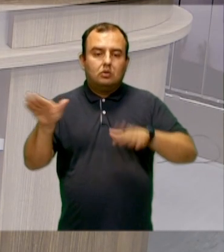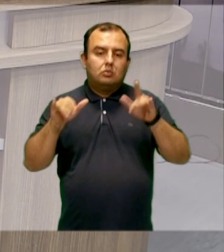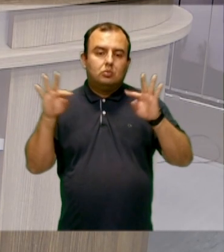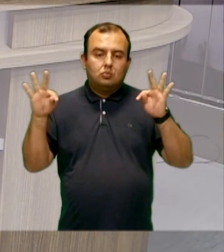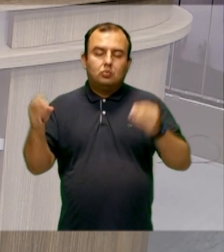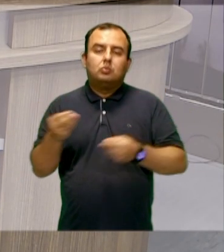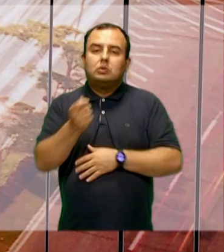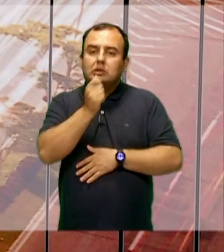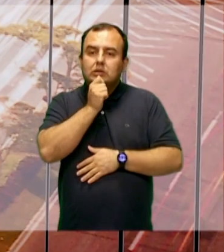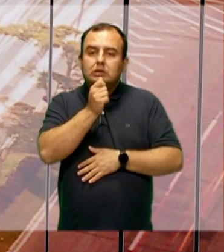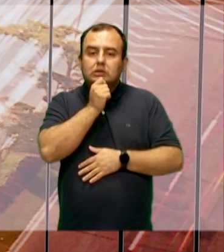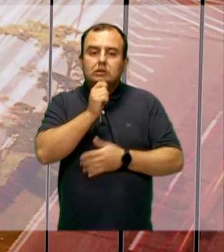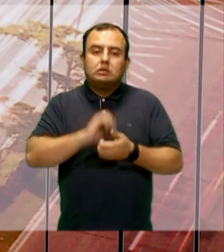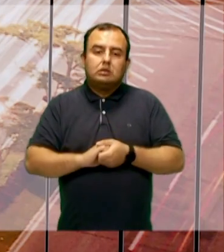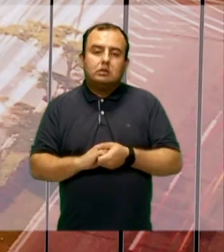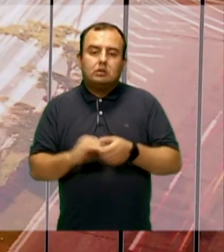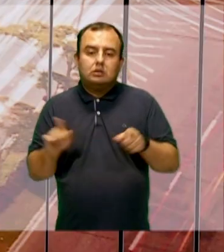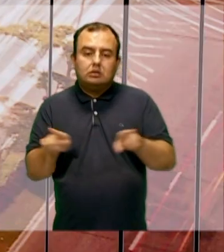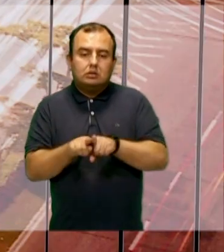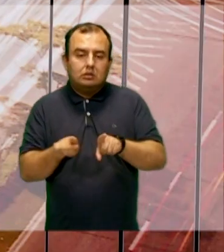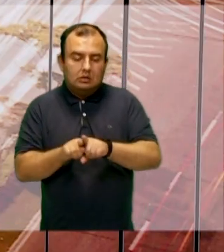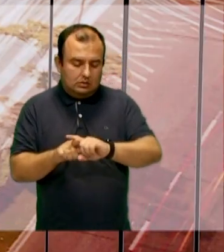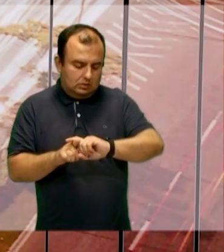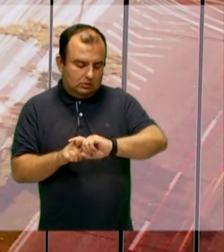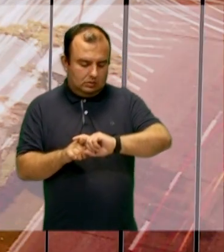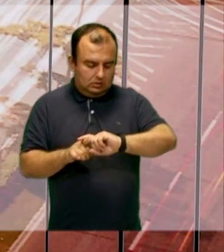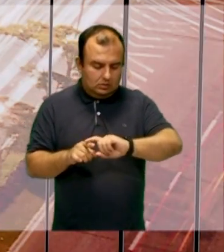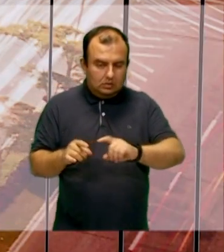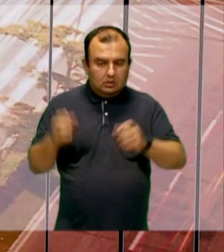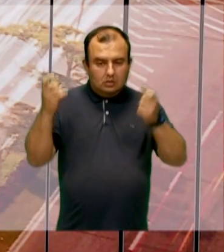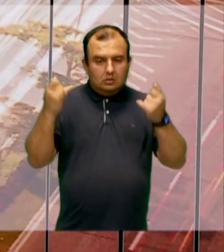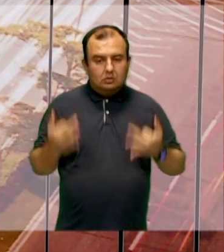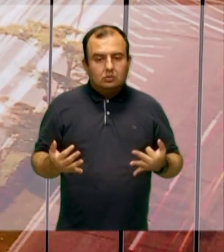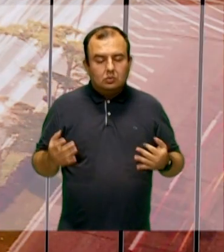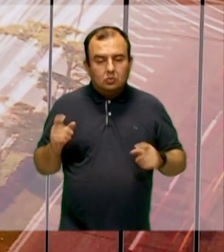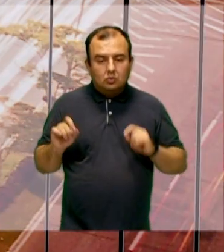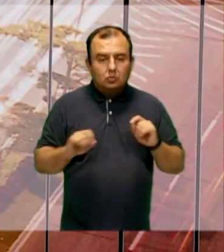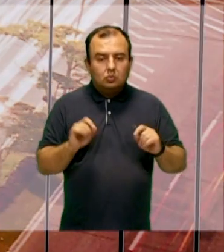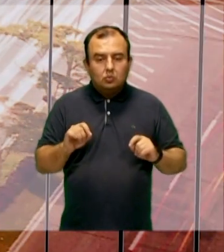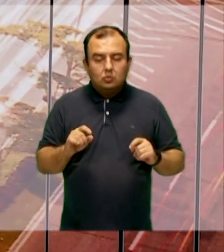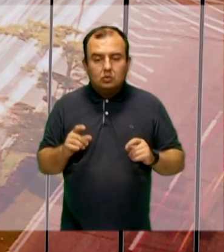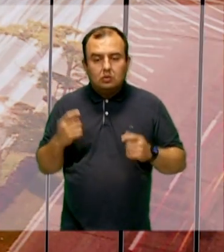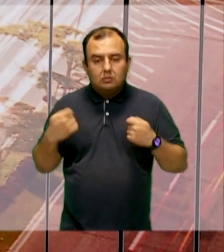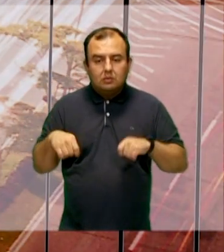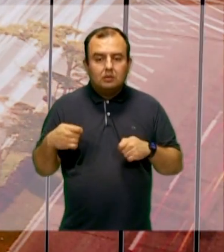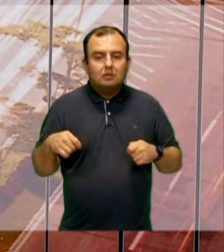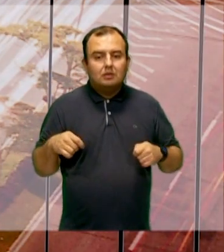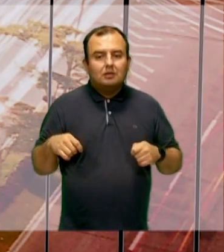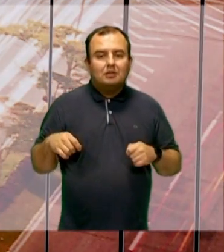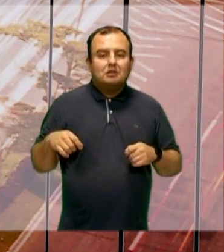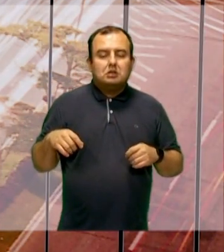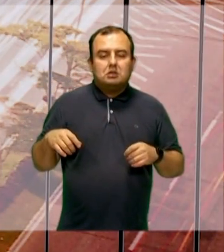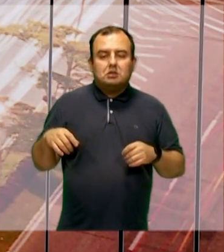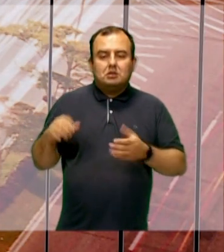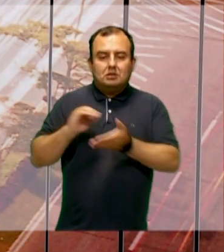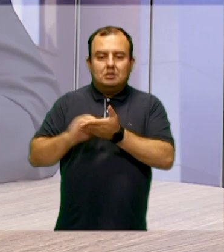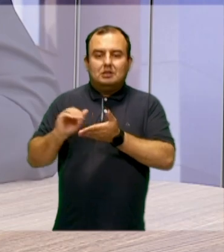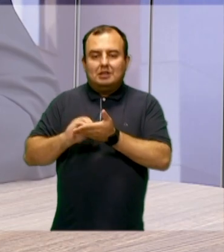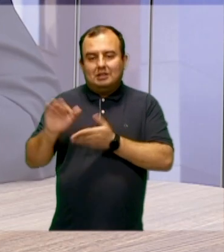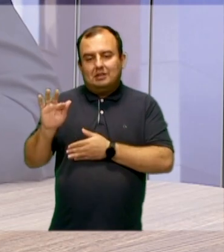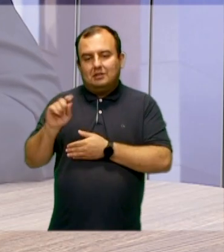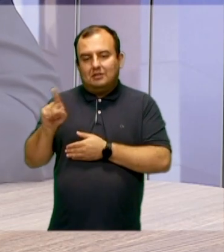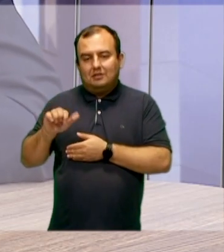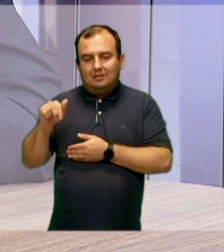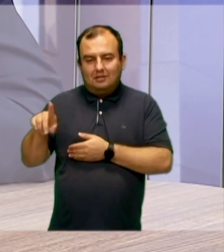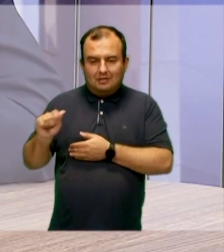nomeado. Aí a Secretaria de Saúde diz o seguinte, não, precisa da Fazenda me dar o aval porque eu não tenho. Às